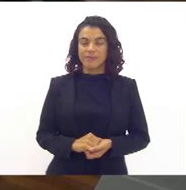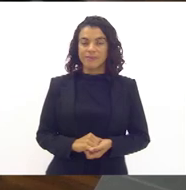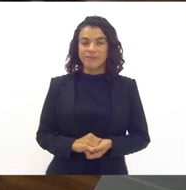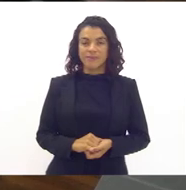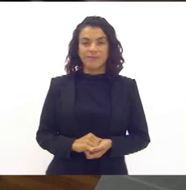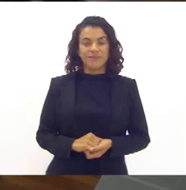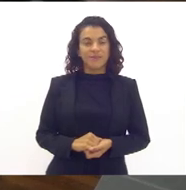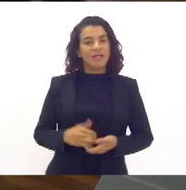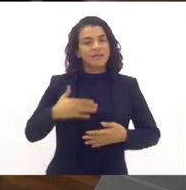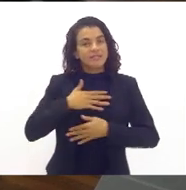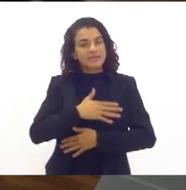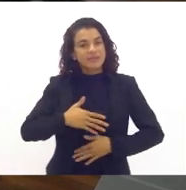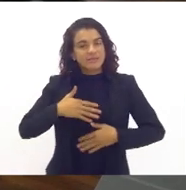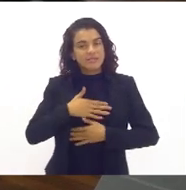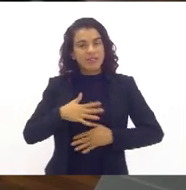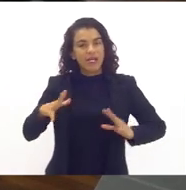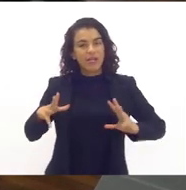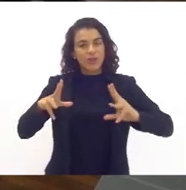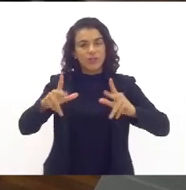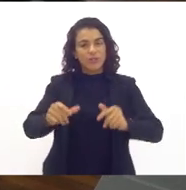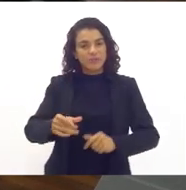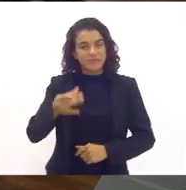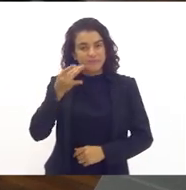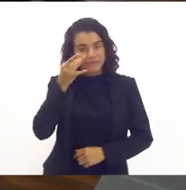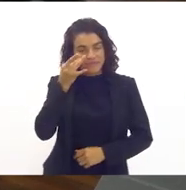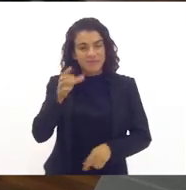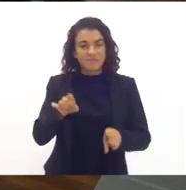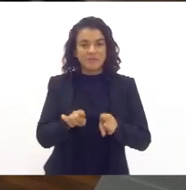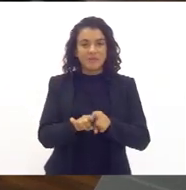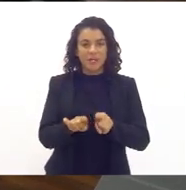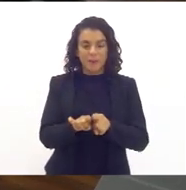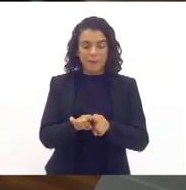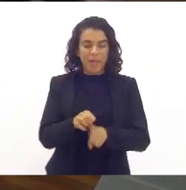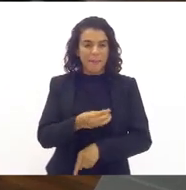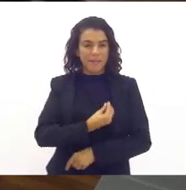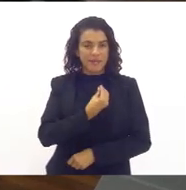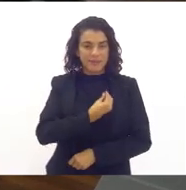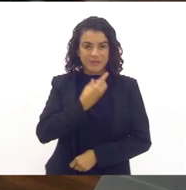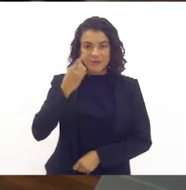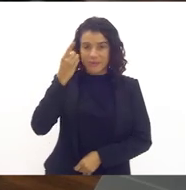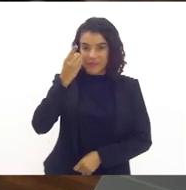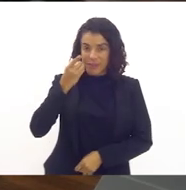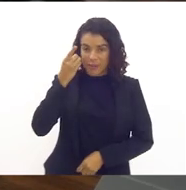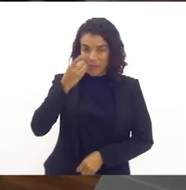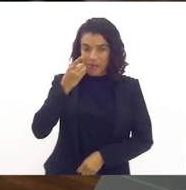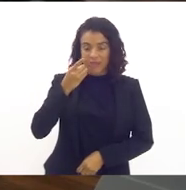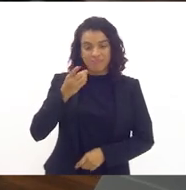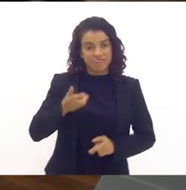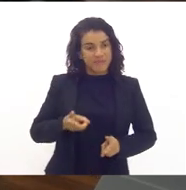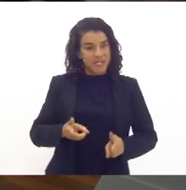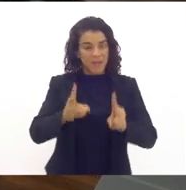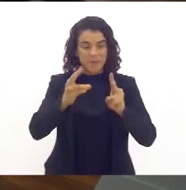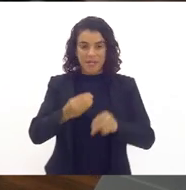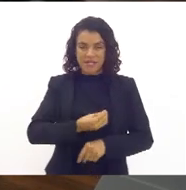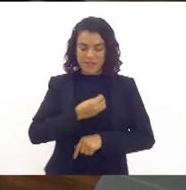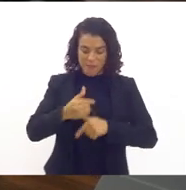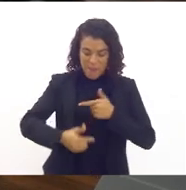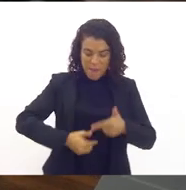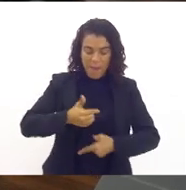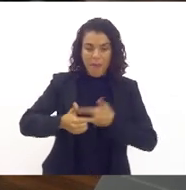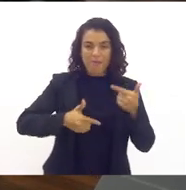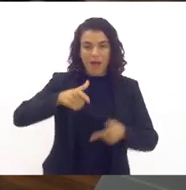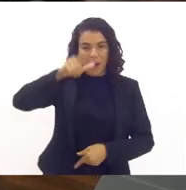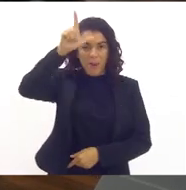Saudar aqui a todos os presentes. Registro especial ao nosso querido deputado, sempre presente e atuante, deputado Luiz